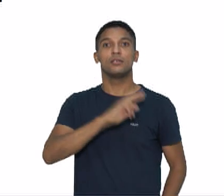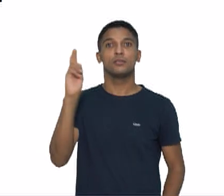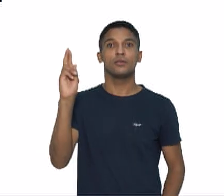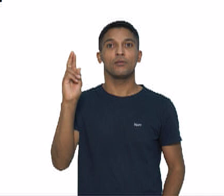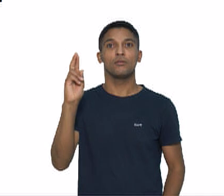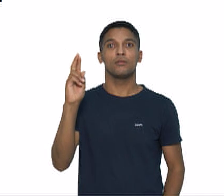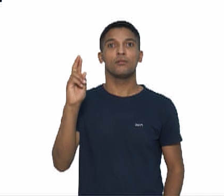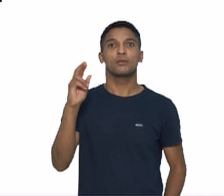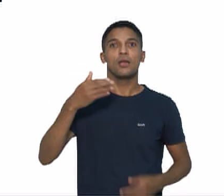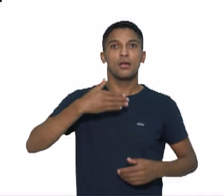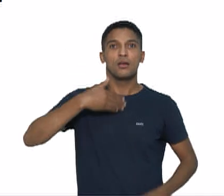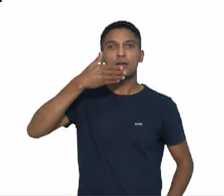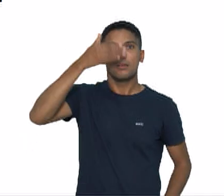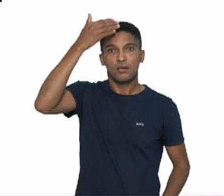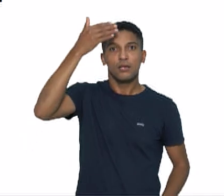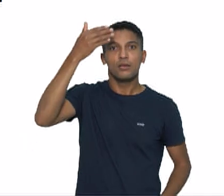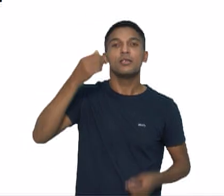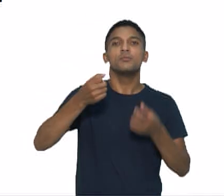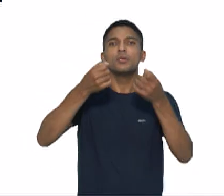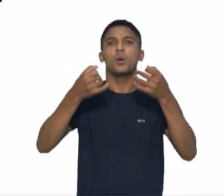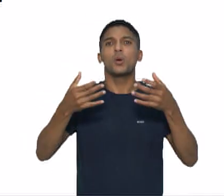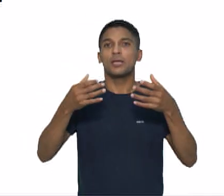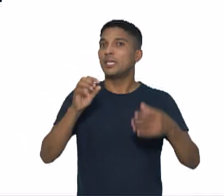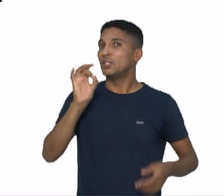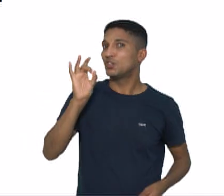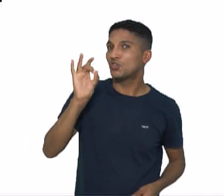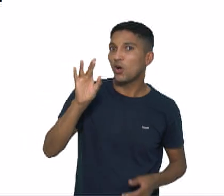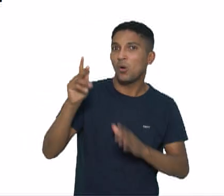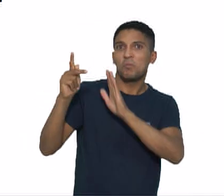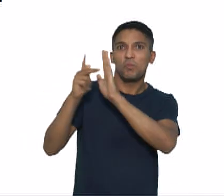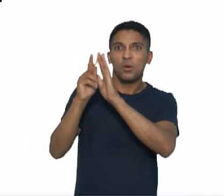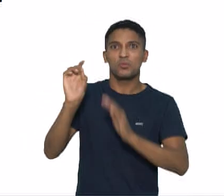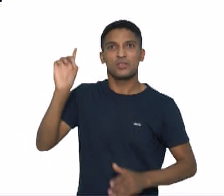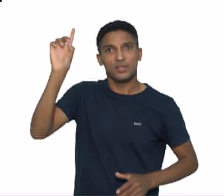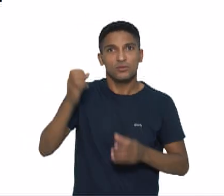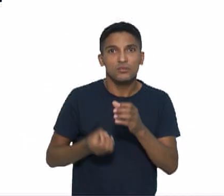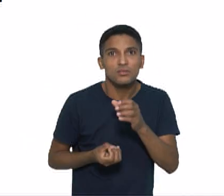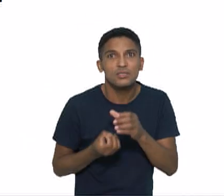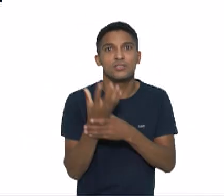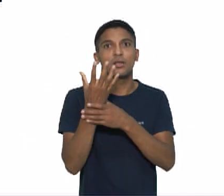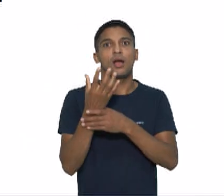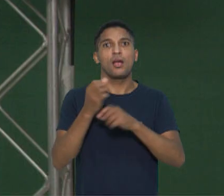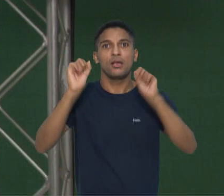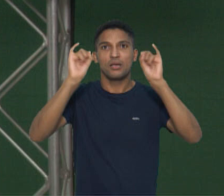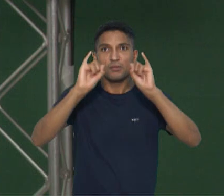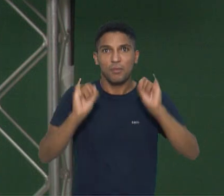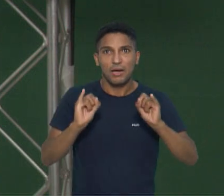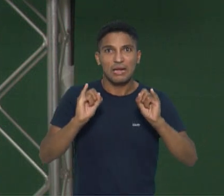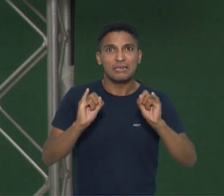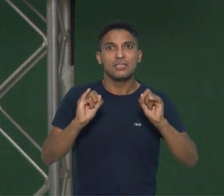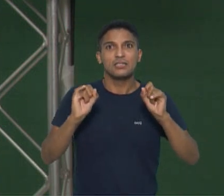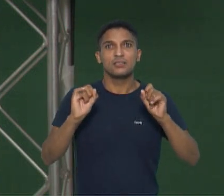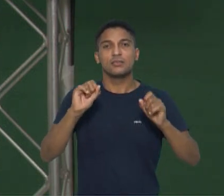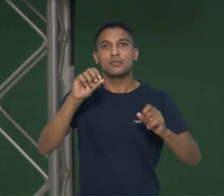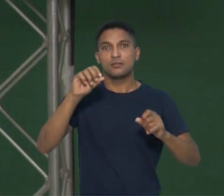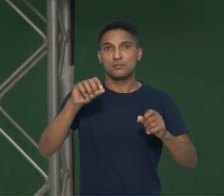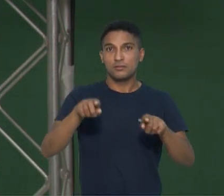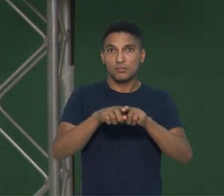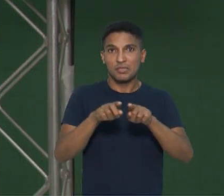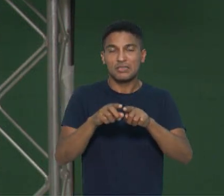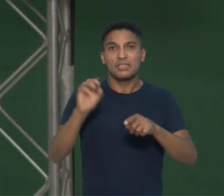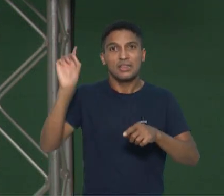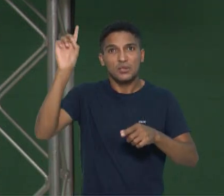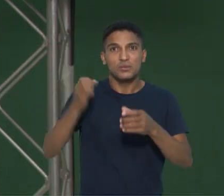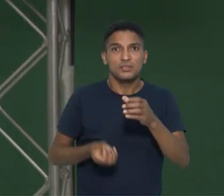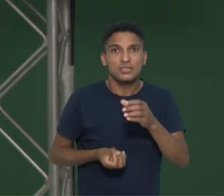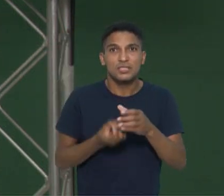que somente Deus pode criar seres ou imagens naturais, certo? Então, lá na cultura deles,